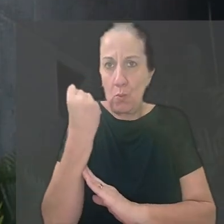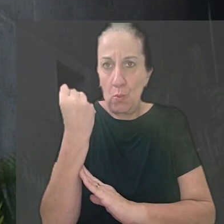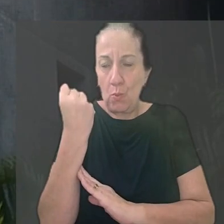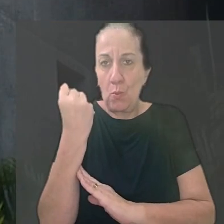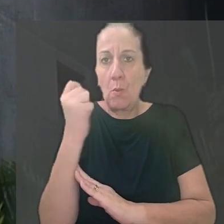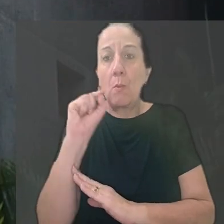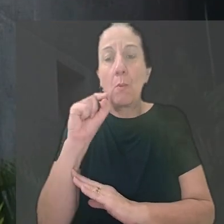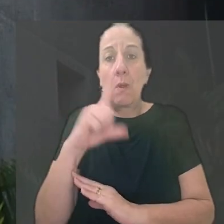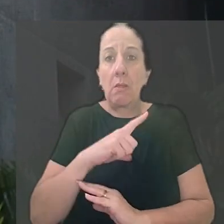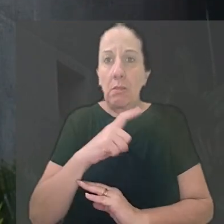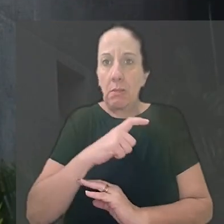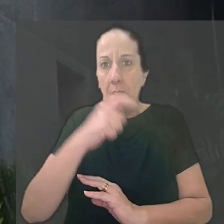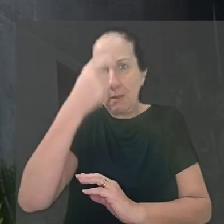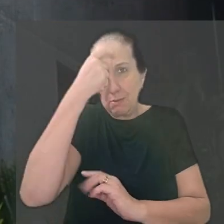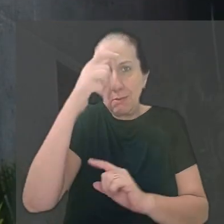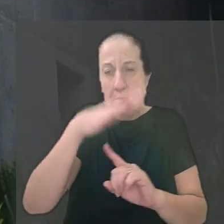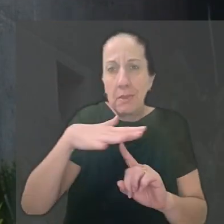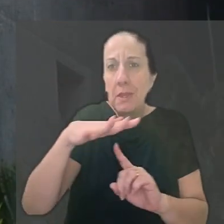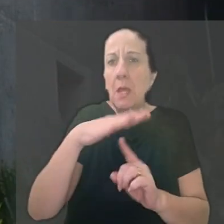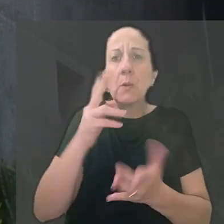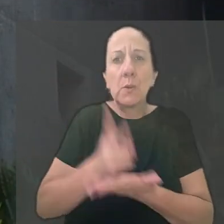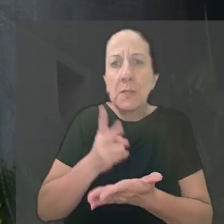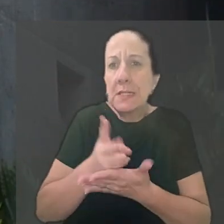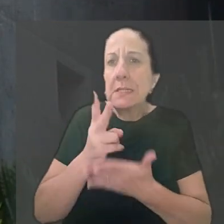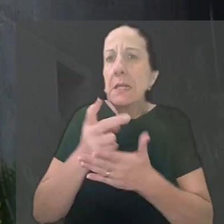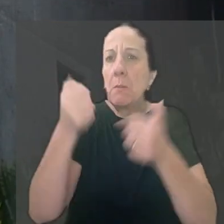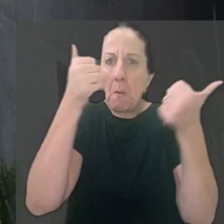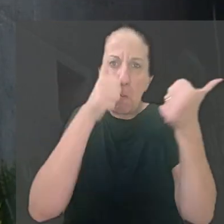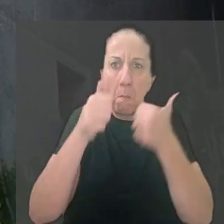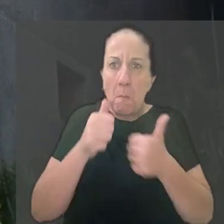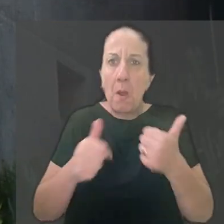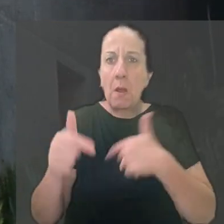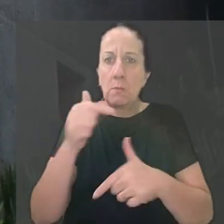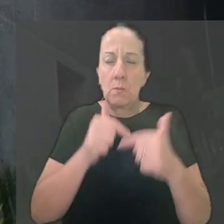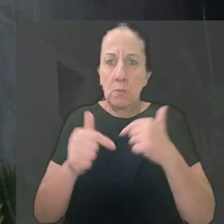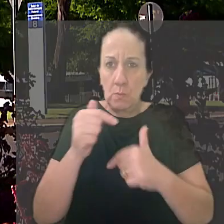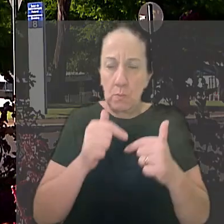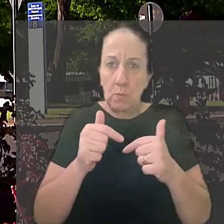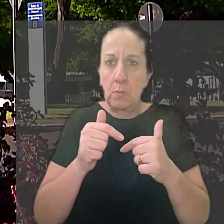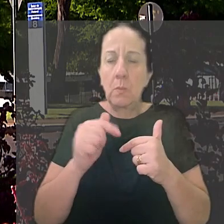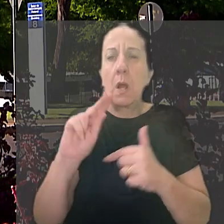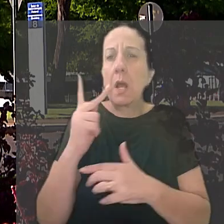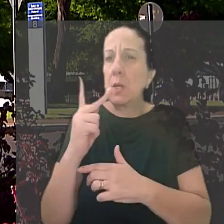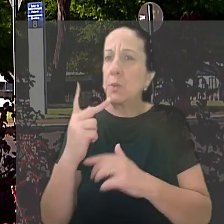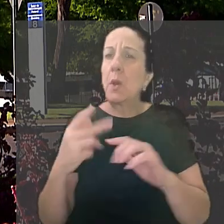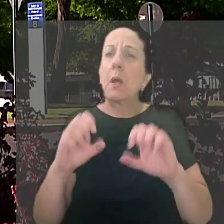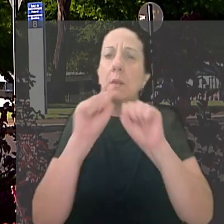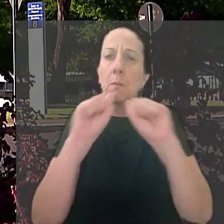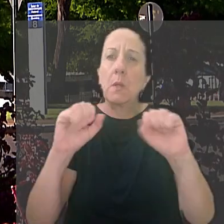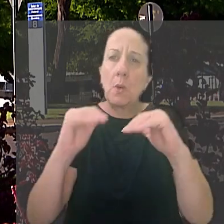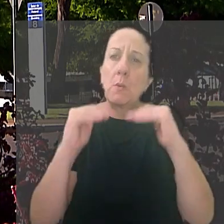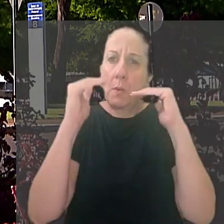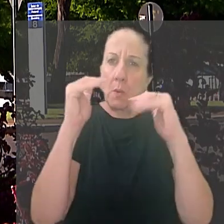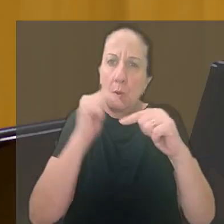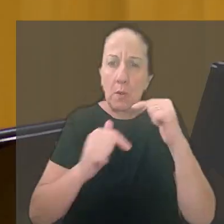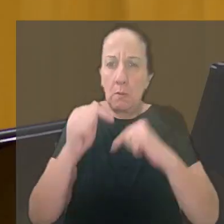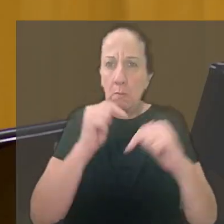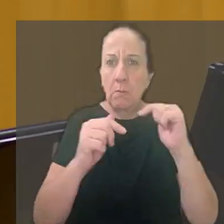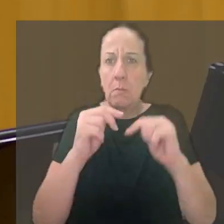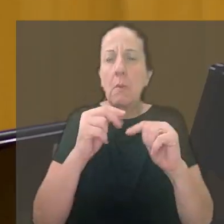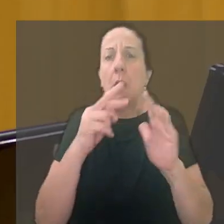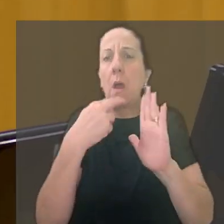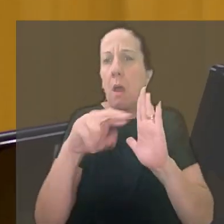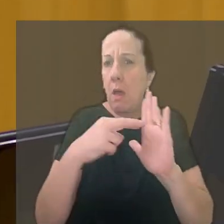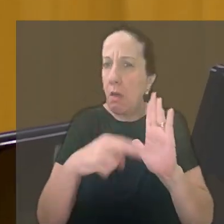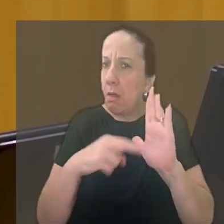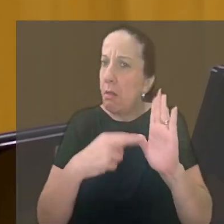suficiente para causar dano efetivo à honra e à imagem da trabalhadora. O caso chegou ao Tribunal Superior do Trabalho. O